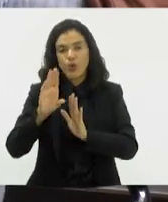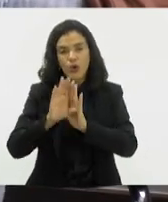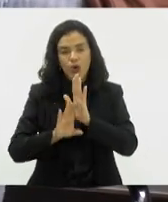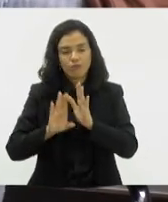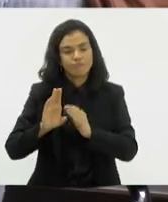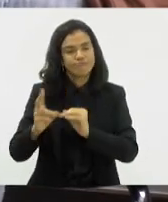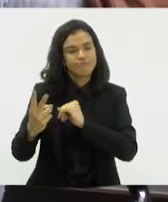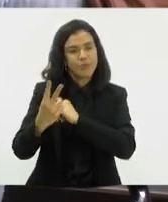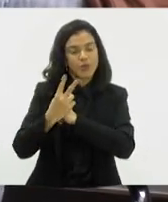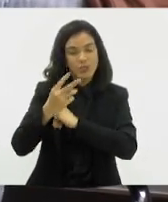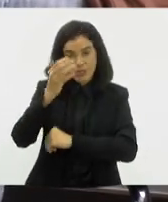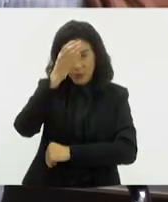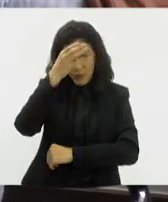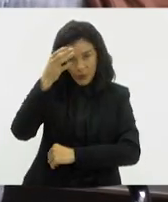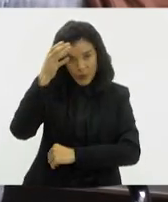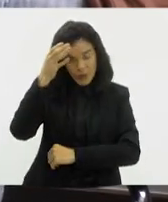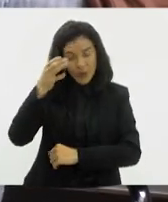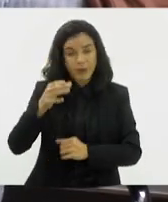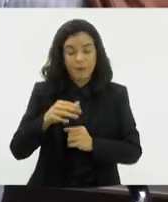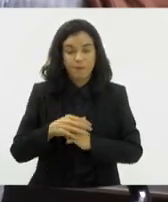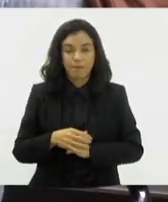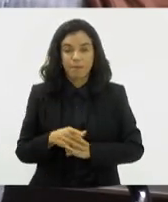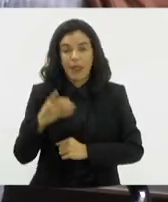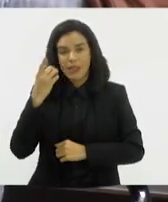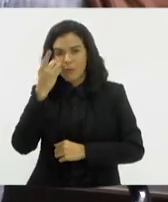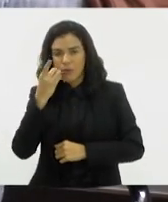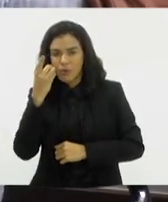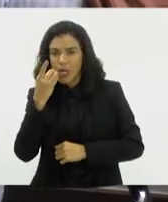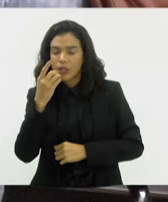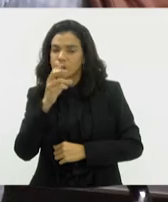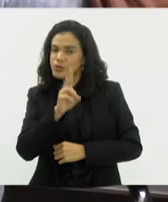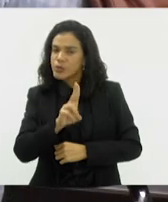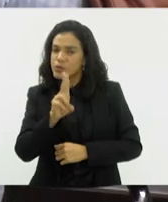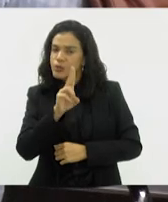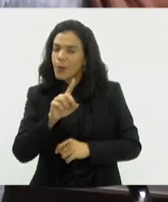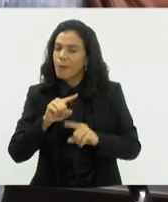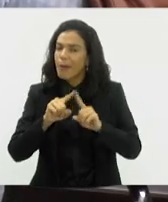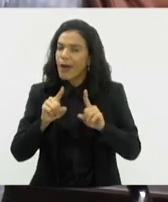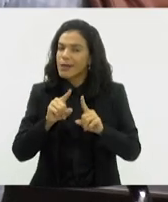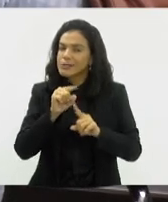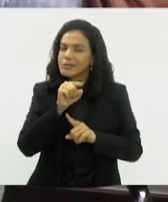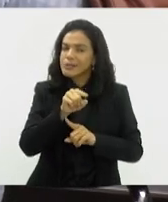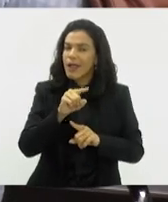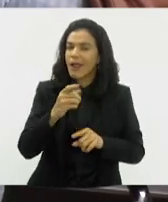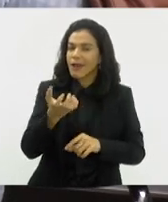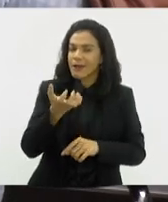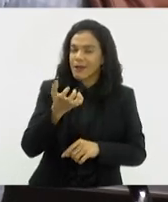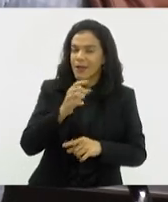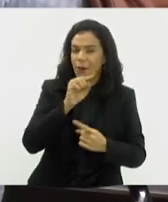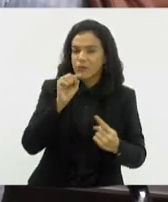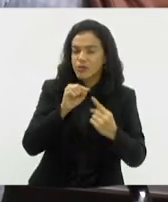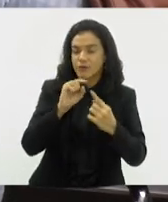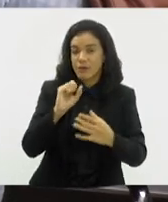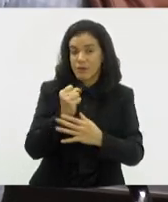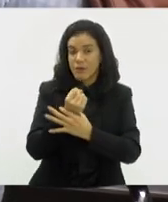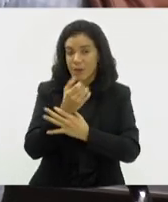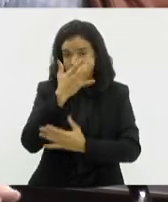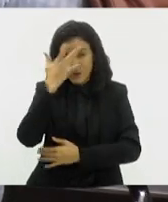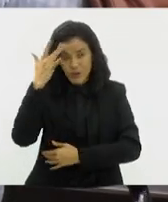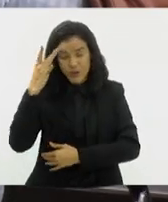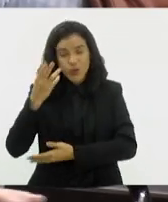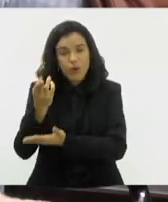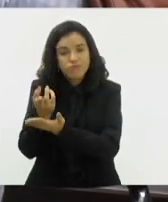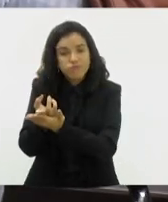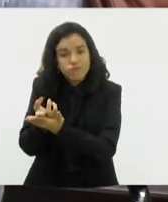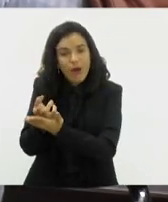caminho que a deputada escolheu um pouco incomum. Para quê? Porque ela quer garantir que os idosos acamados tenham direito a ter coleta